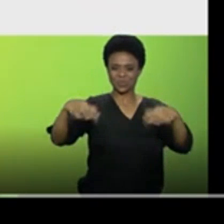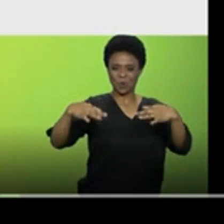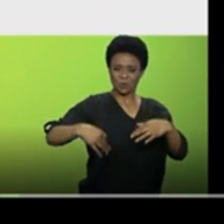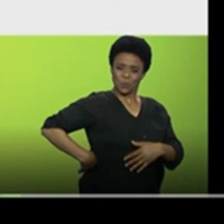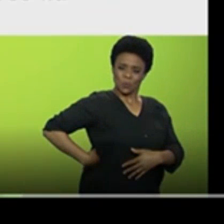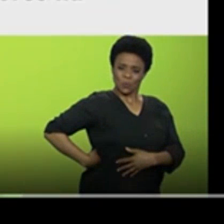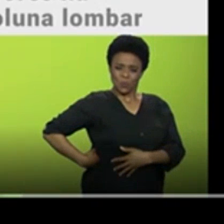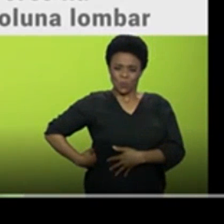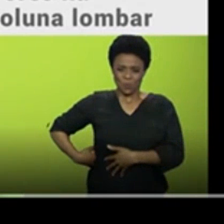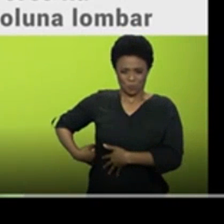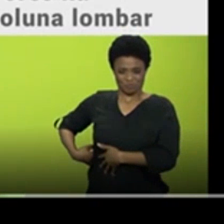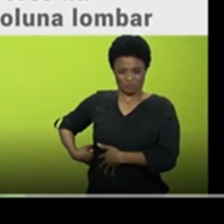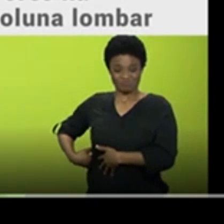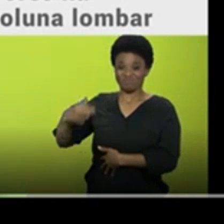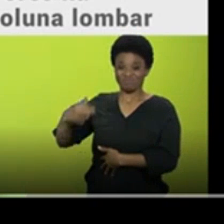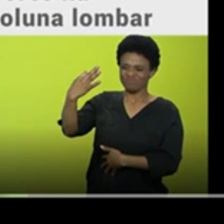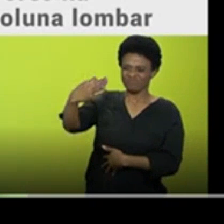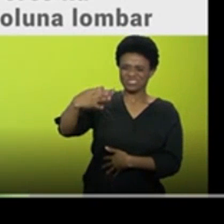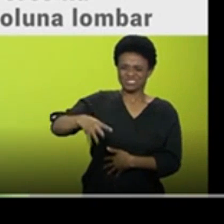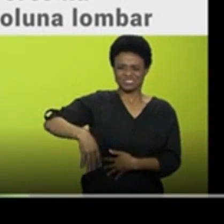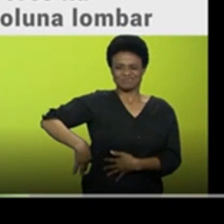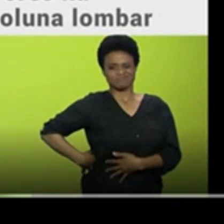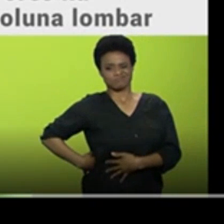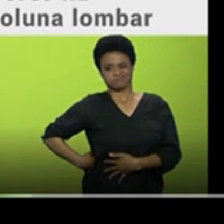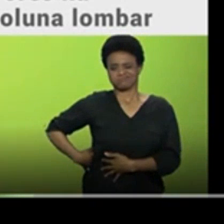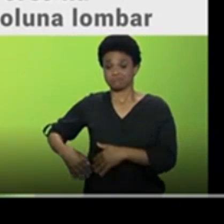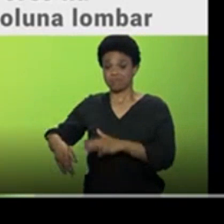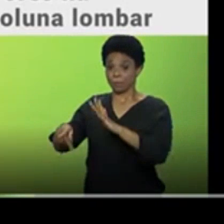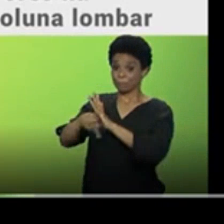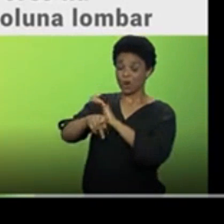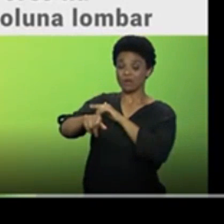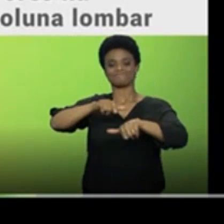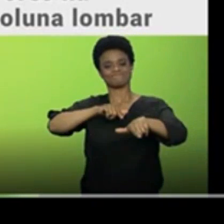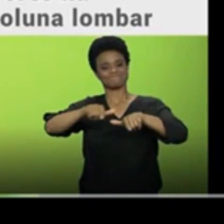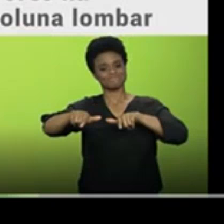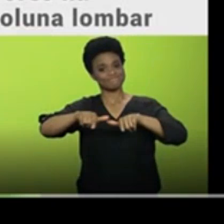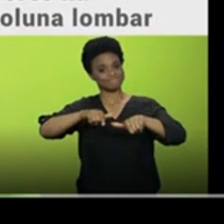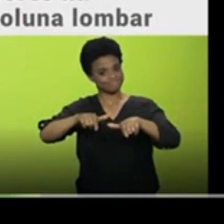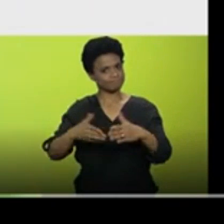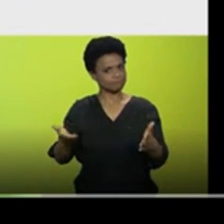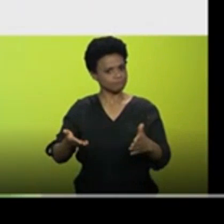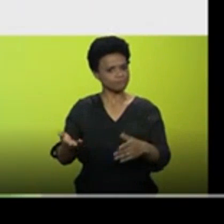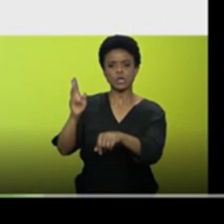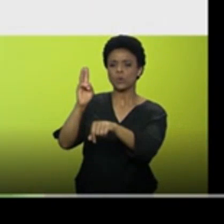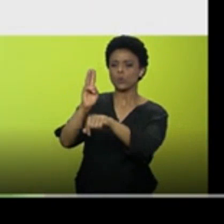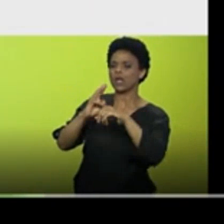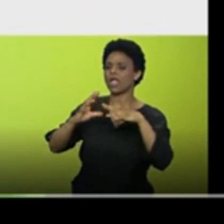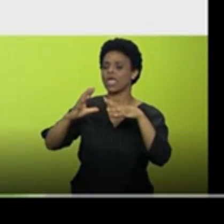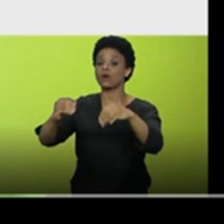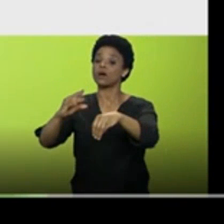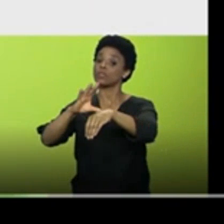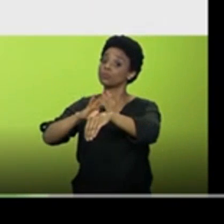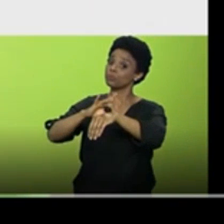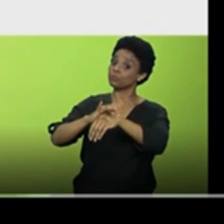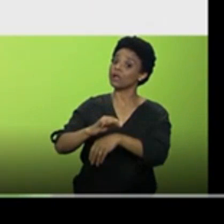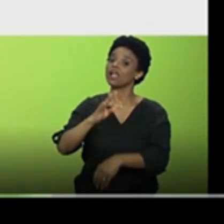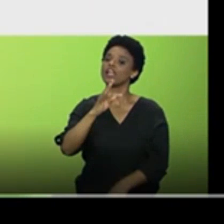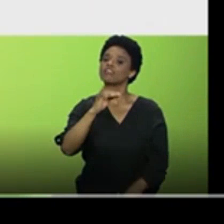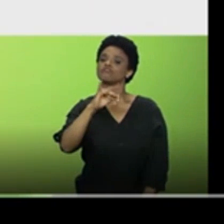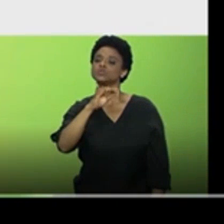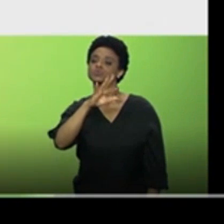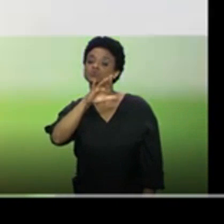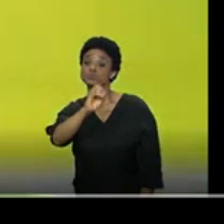lombalgias ocupacionais são dores na coluna lombar relacionadas ao trabalho. Para tratar dessas doenças, a